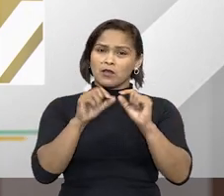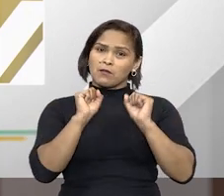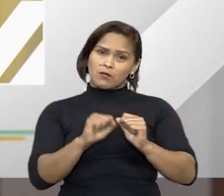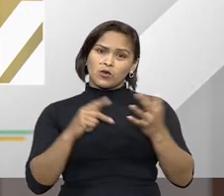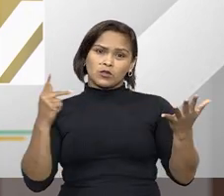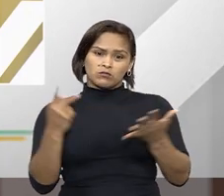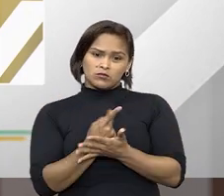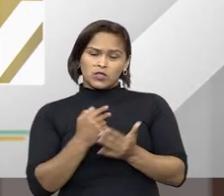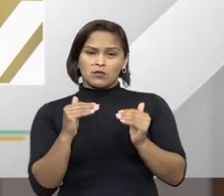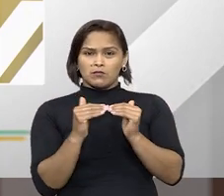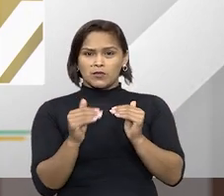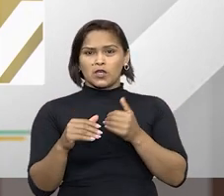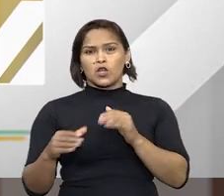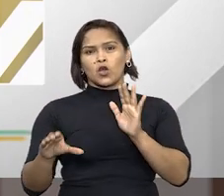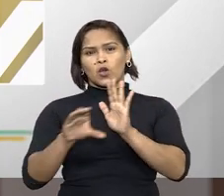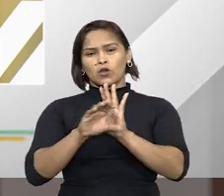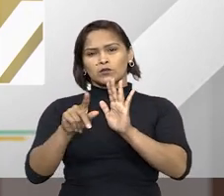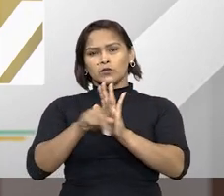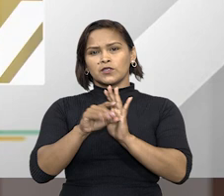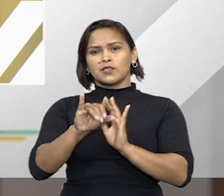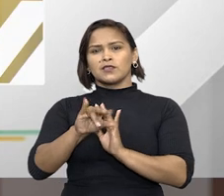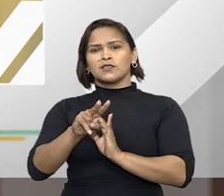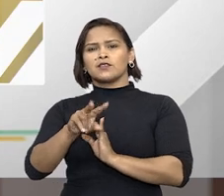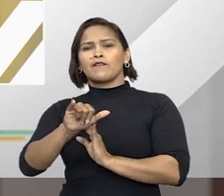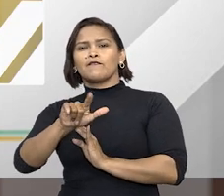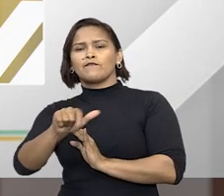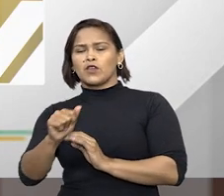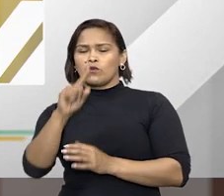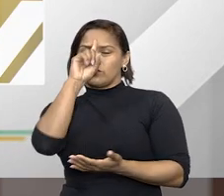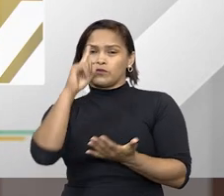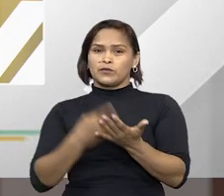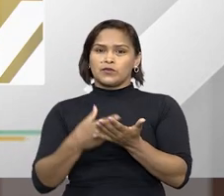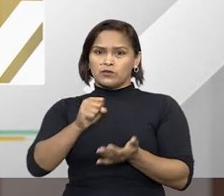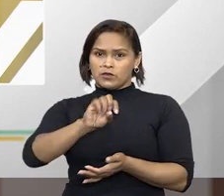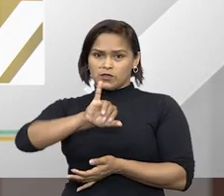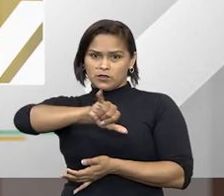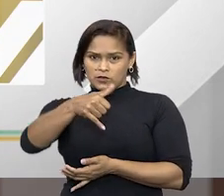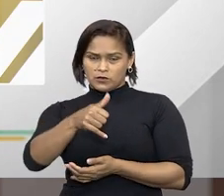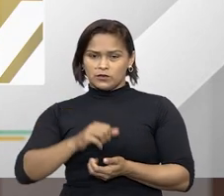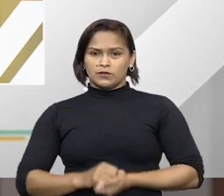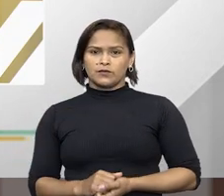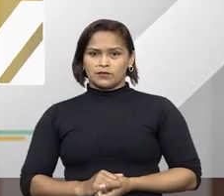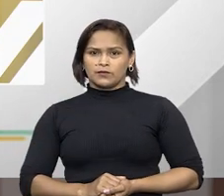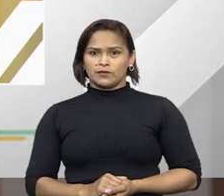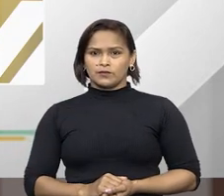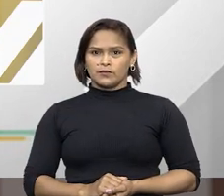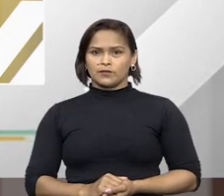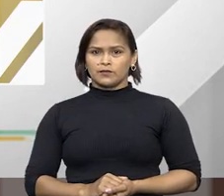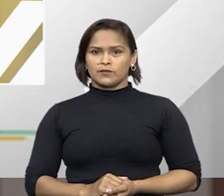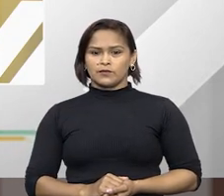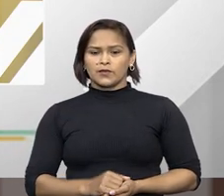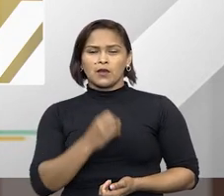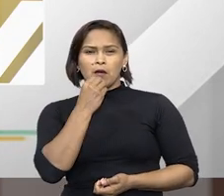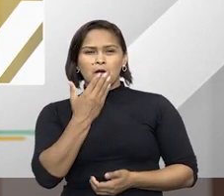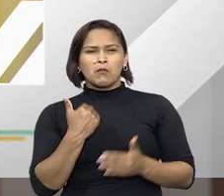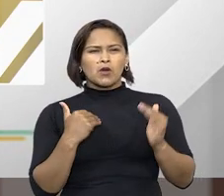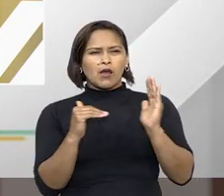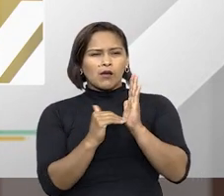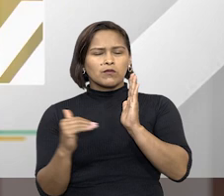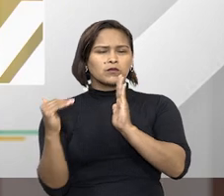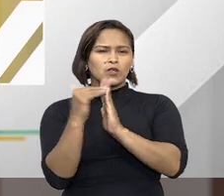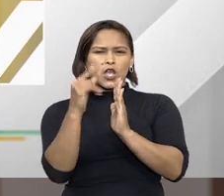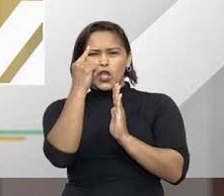Código de Processo Civil às decisões do STJ? Bom, até onde eu alcanço, eu penso